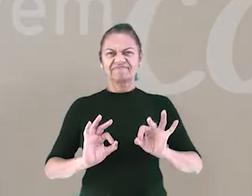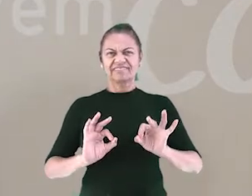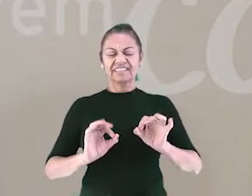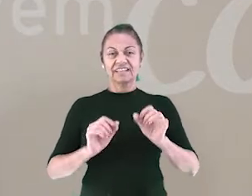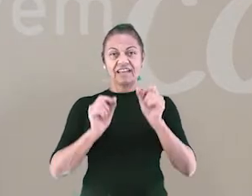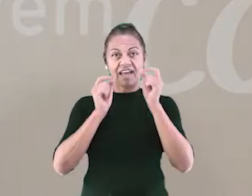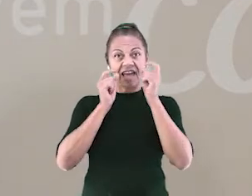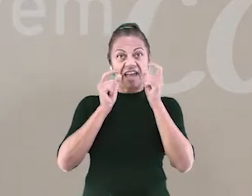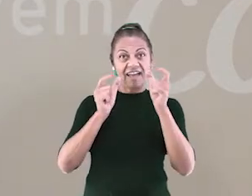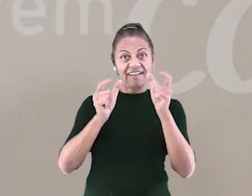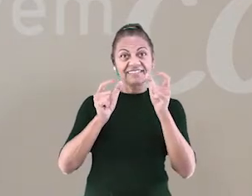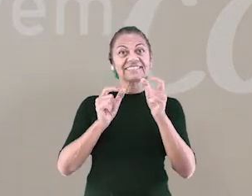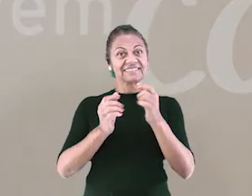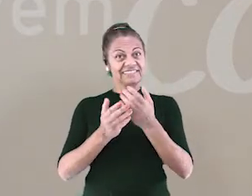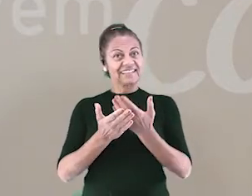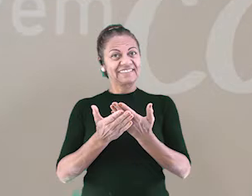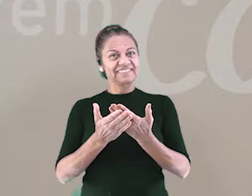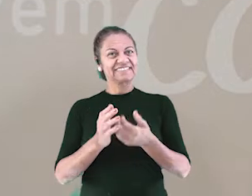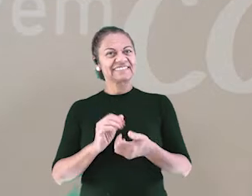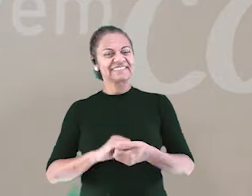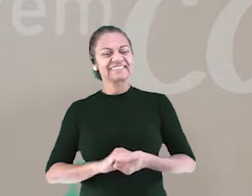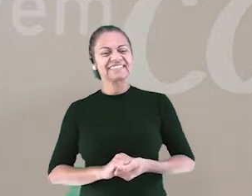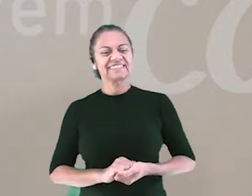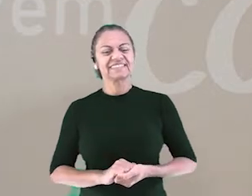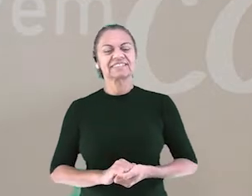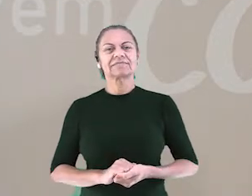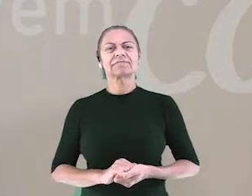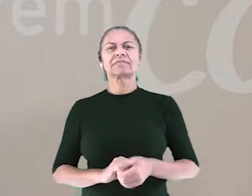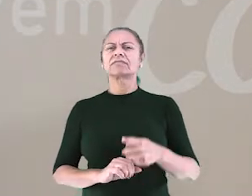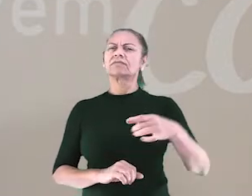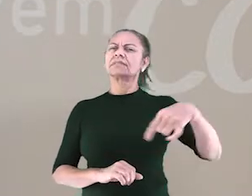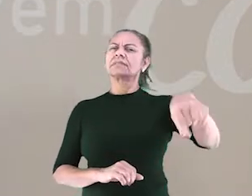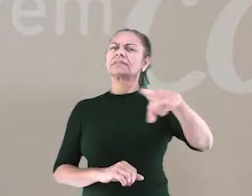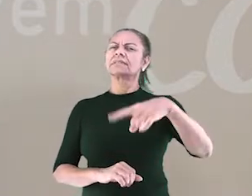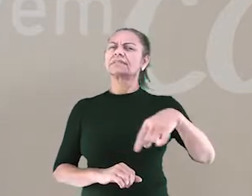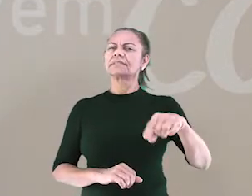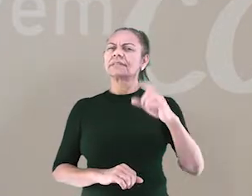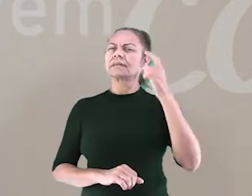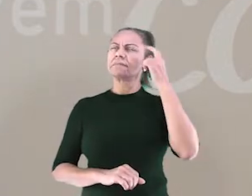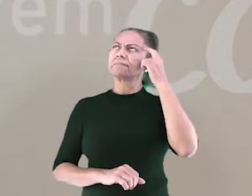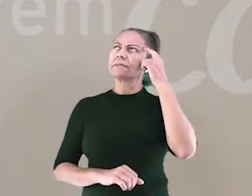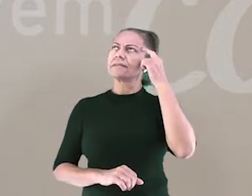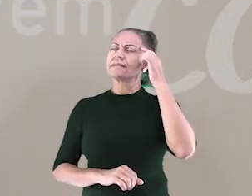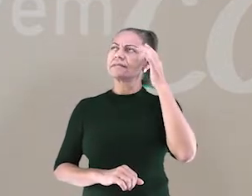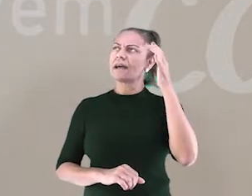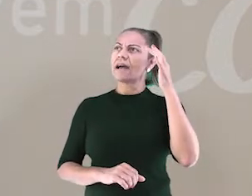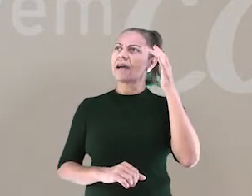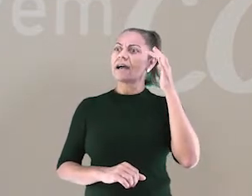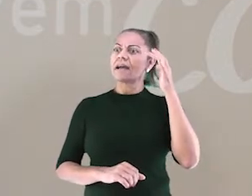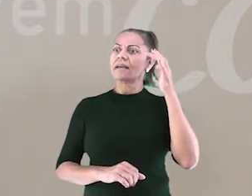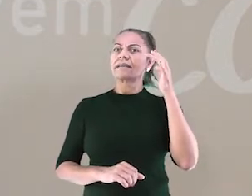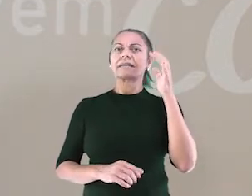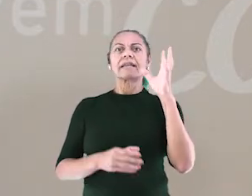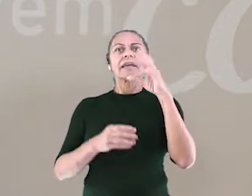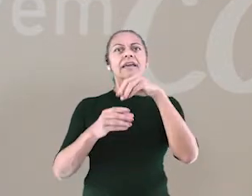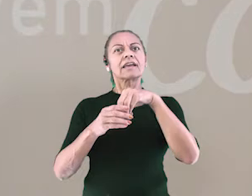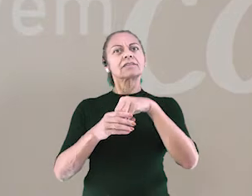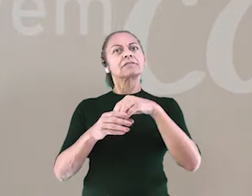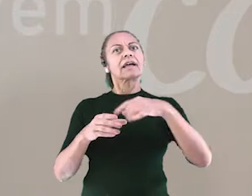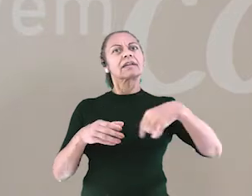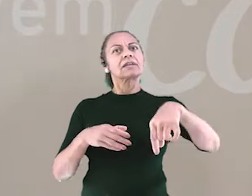ficar mais atento à aula. Você já parou para pensar que na nossa comunidade existem diversos